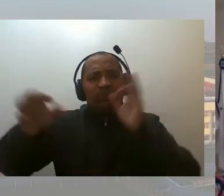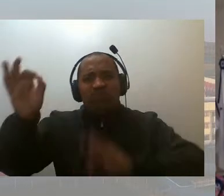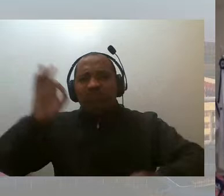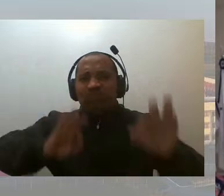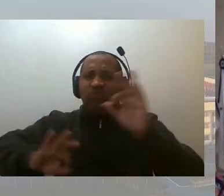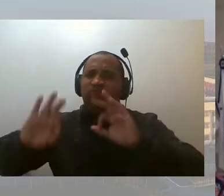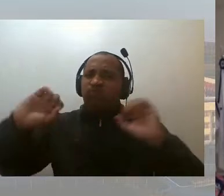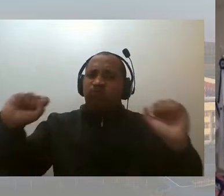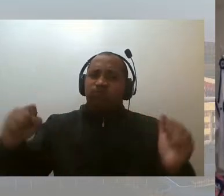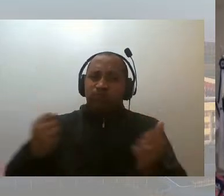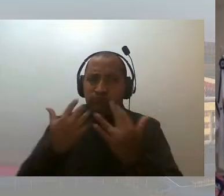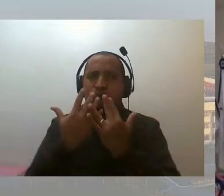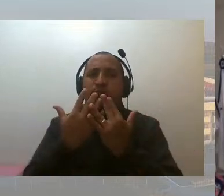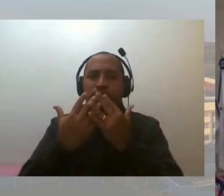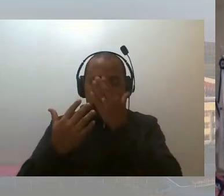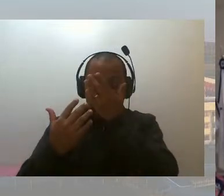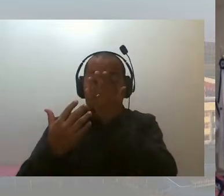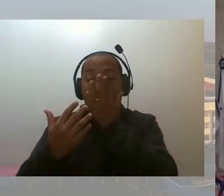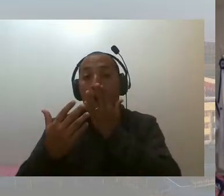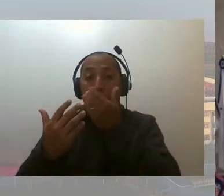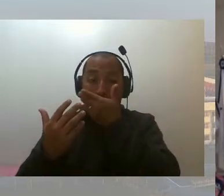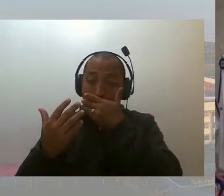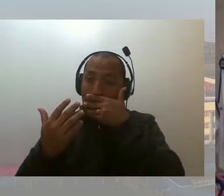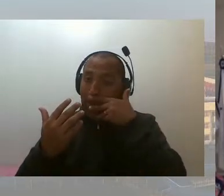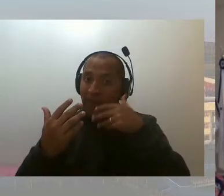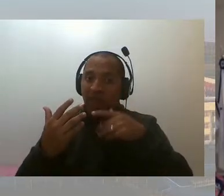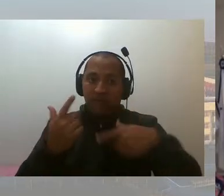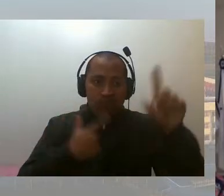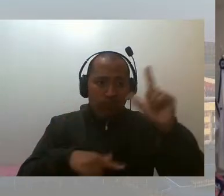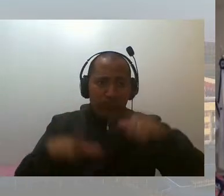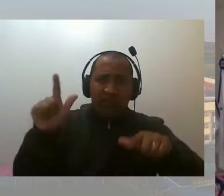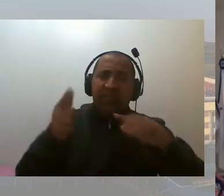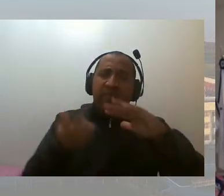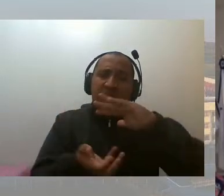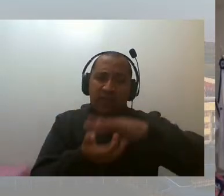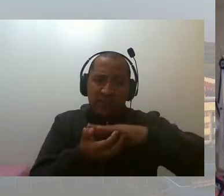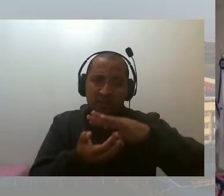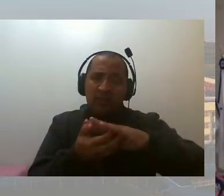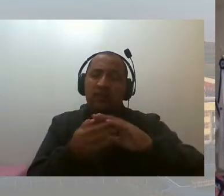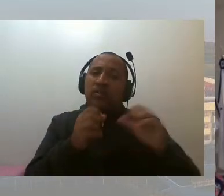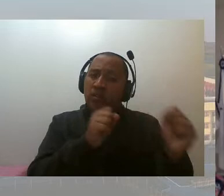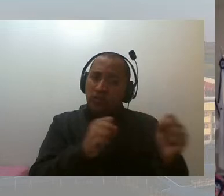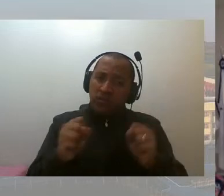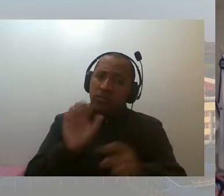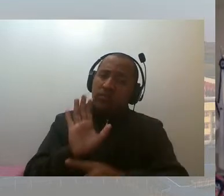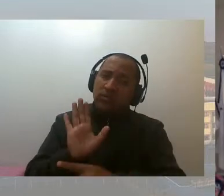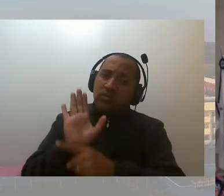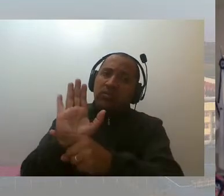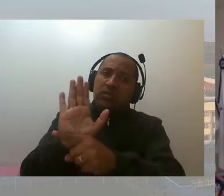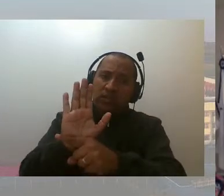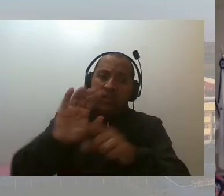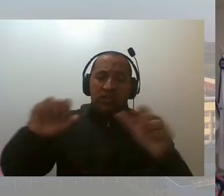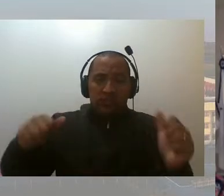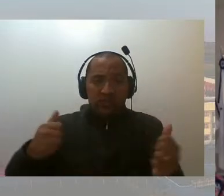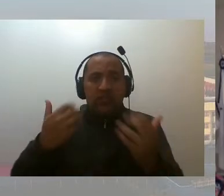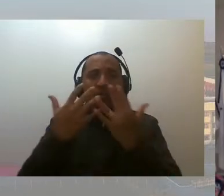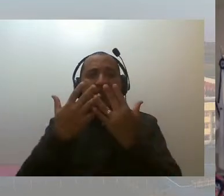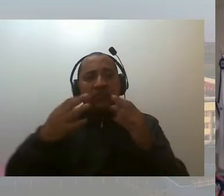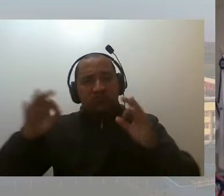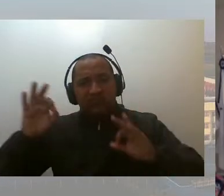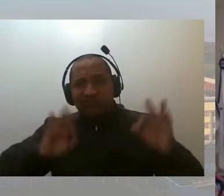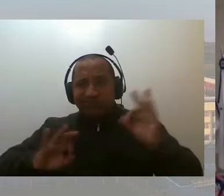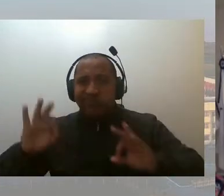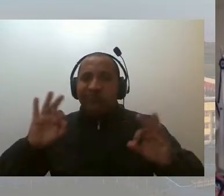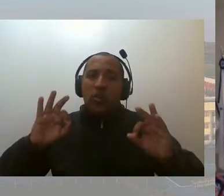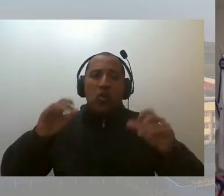evento e que os outros campi se tenham disponíveis para ajudar na organização do evento, independente